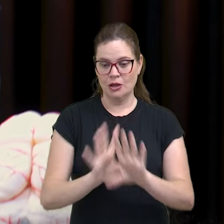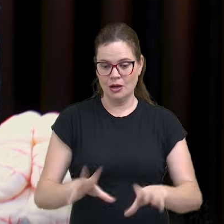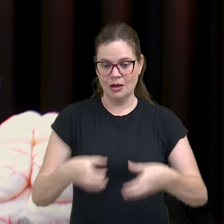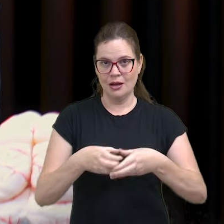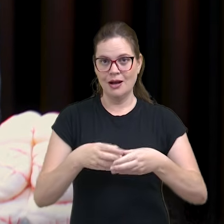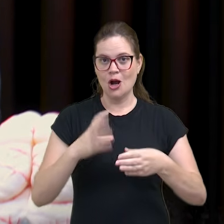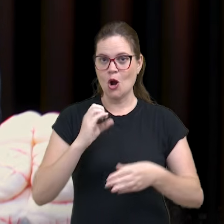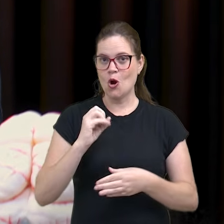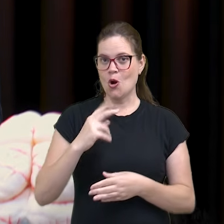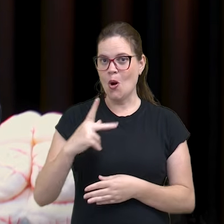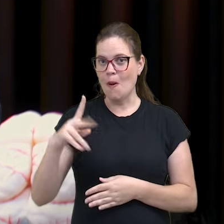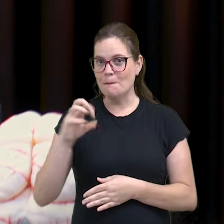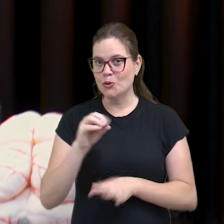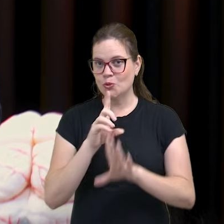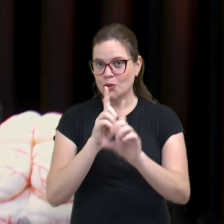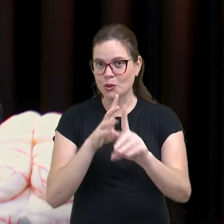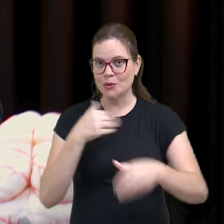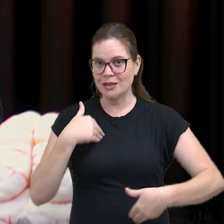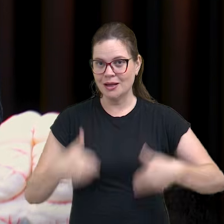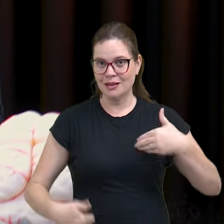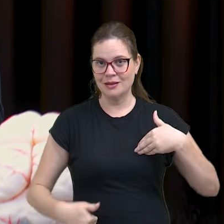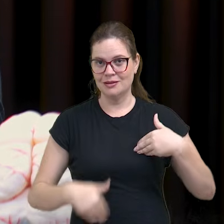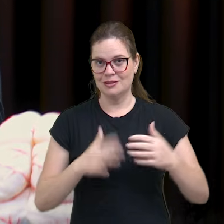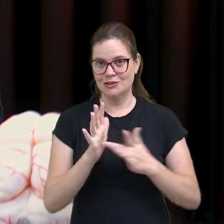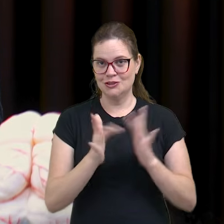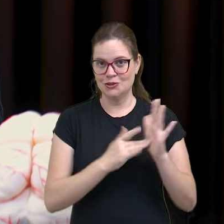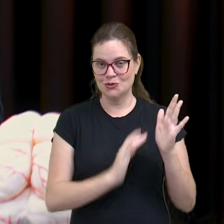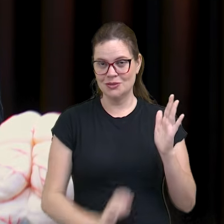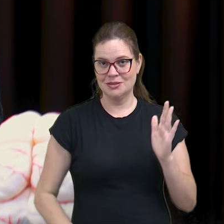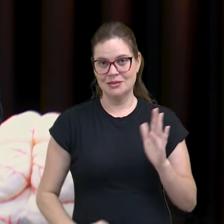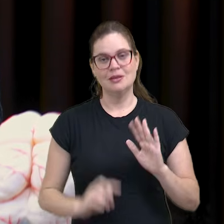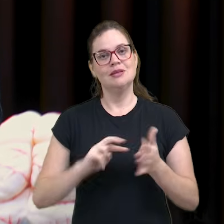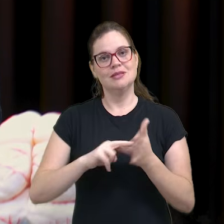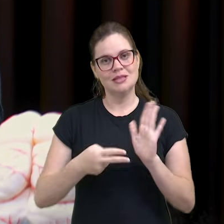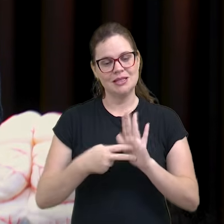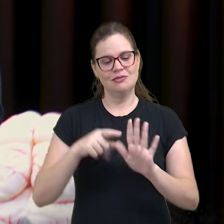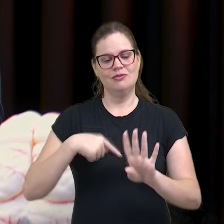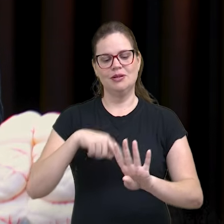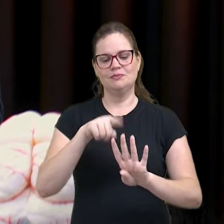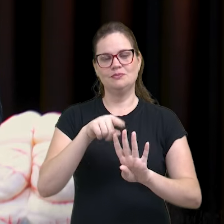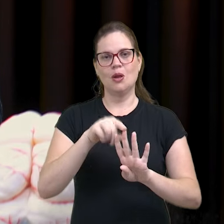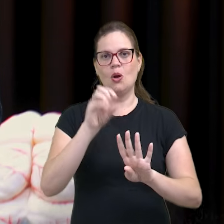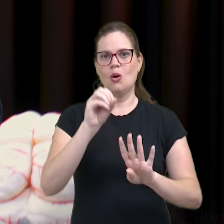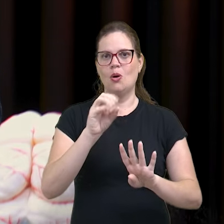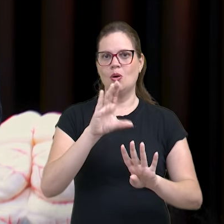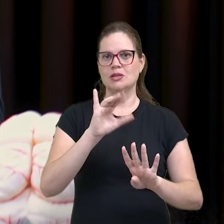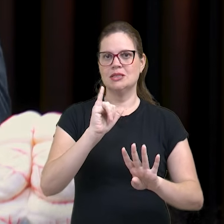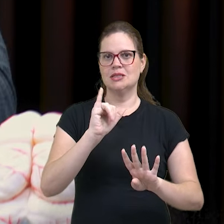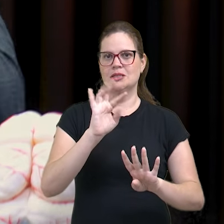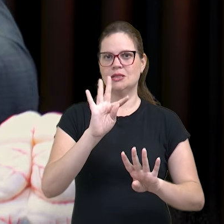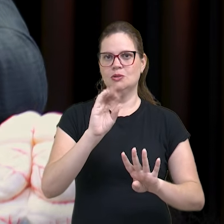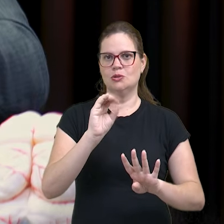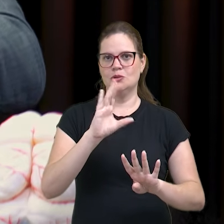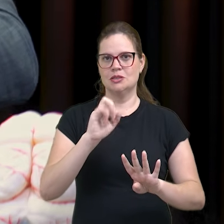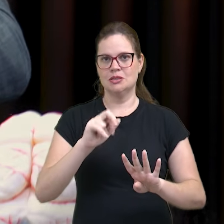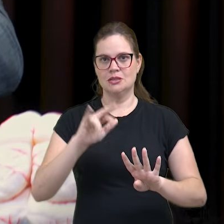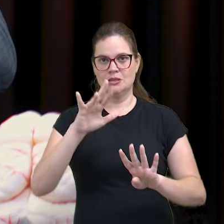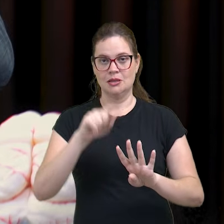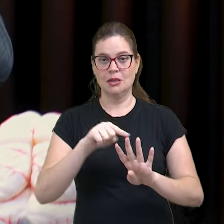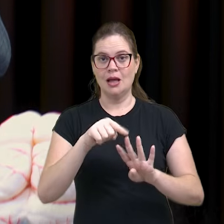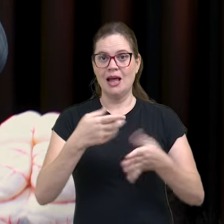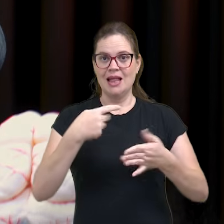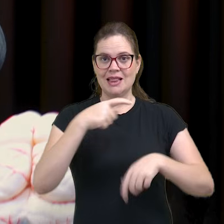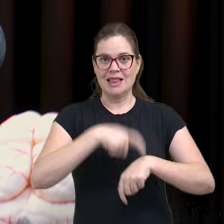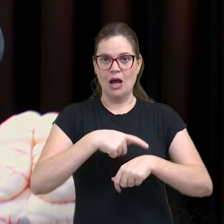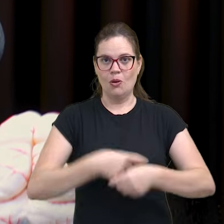pratica doutrina de corpo, você está praticando ocitocina, você está gerando ocitocina. A ocitocina é muito presente ali